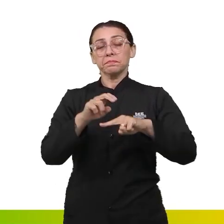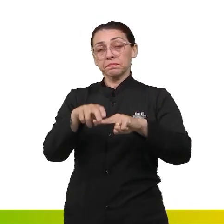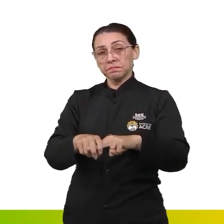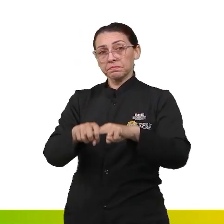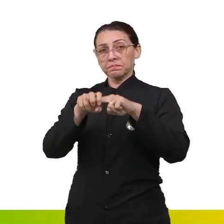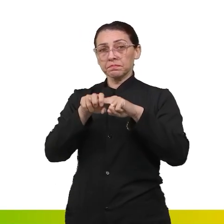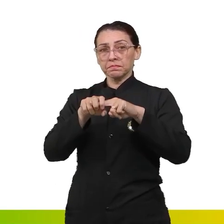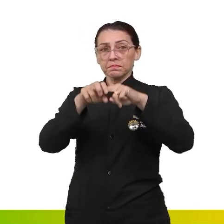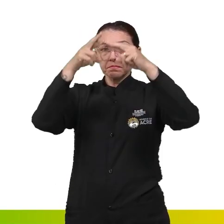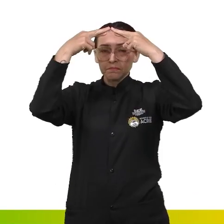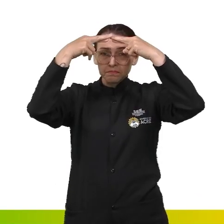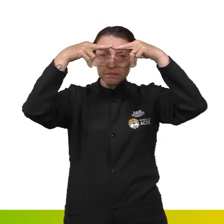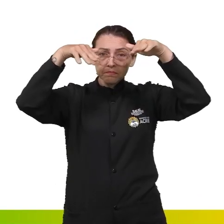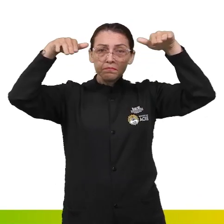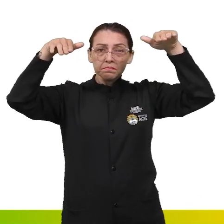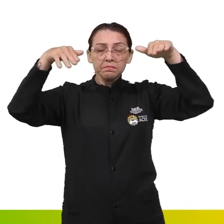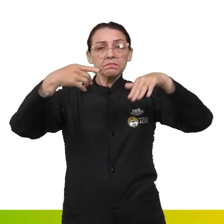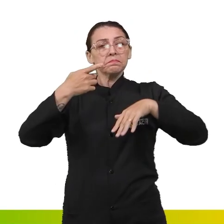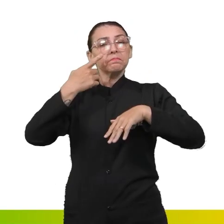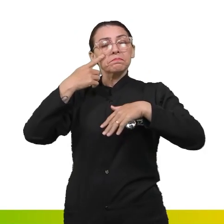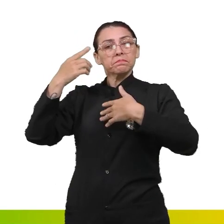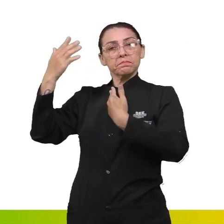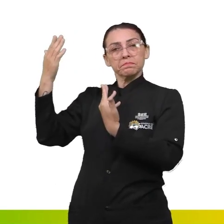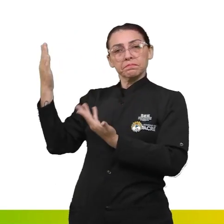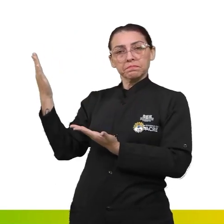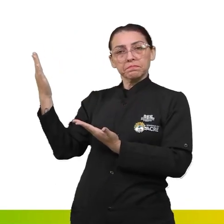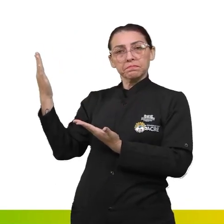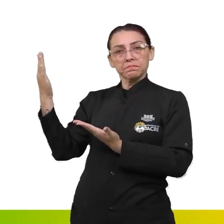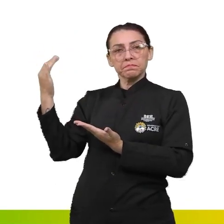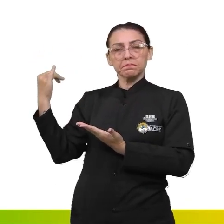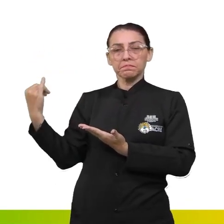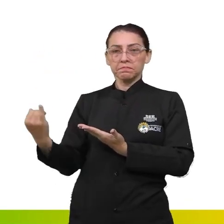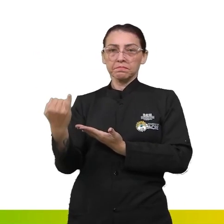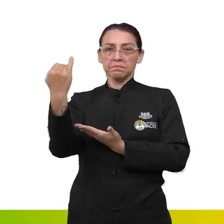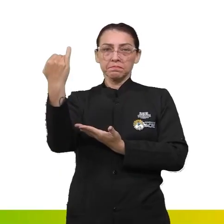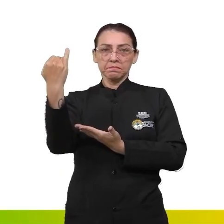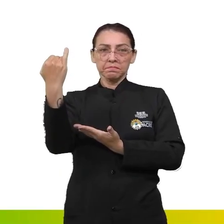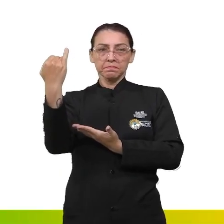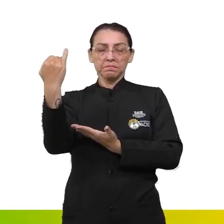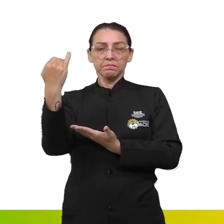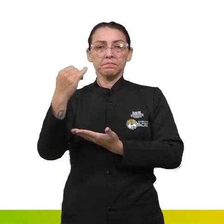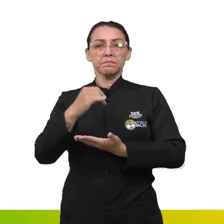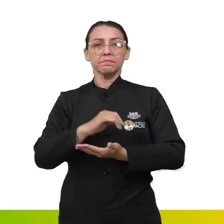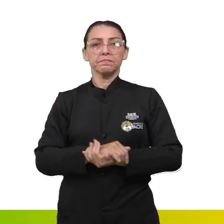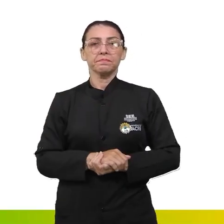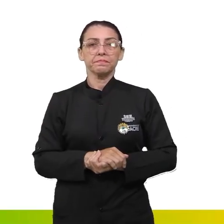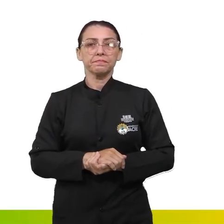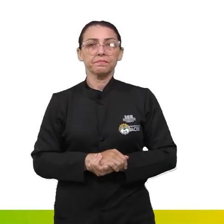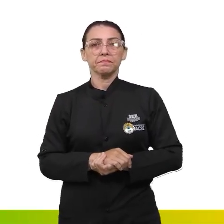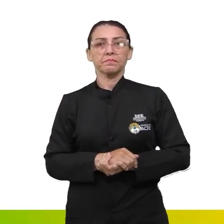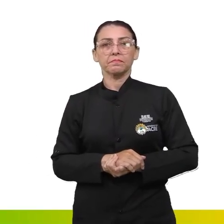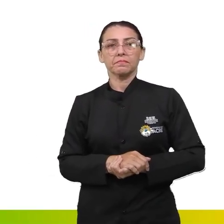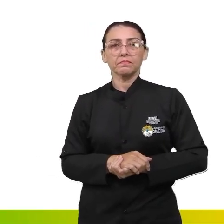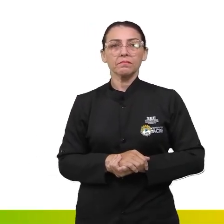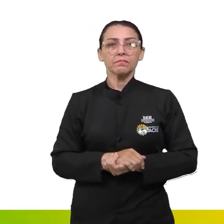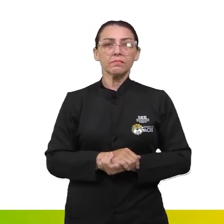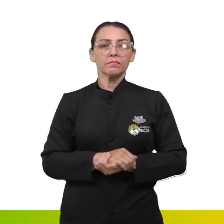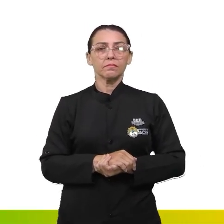Portanto, observa essa tela. Essa tela é importantíssima, viu? Essa tela ela